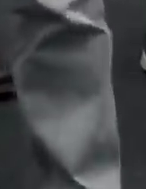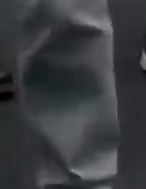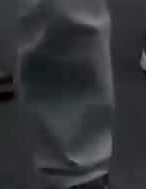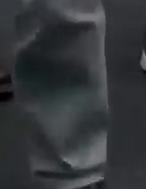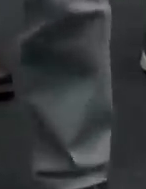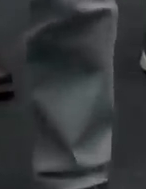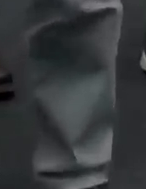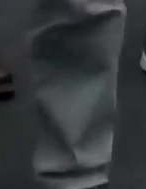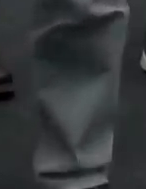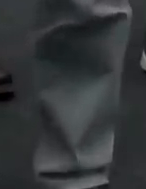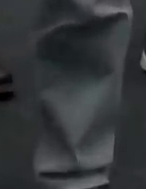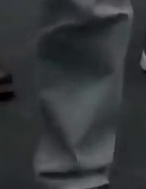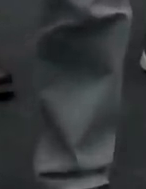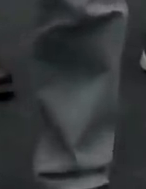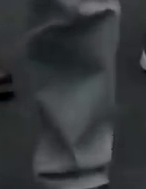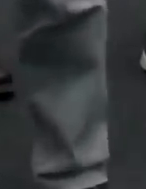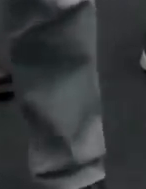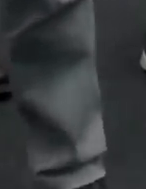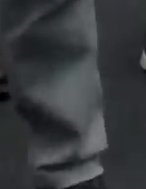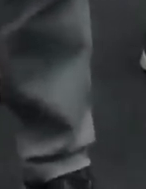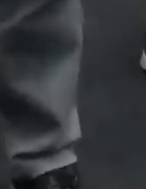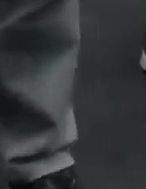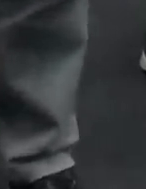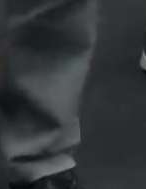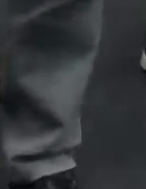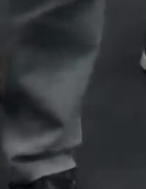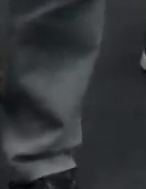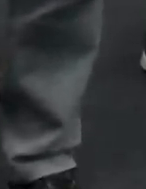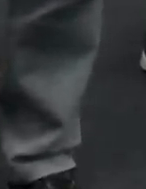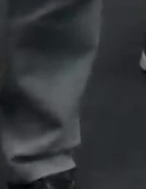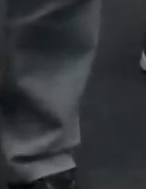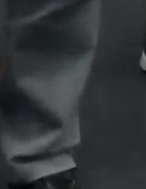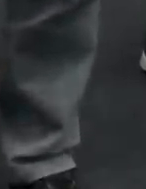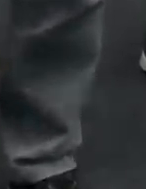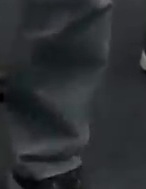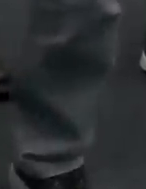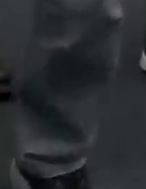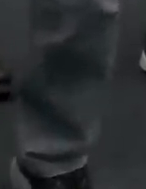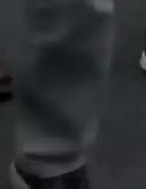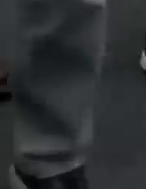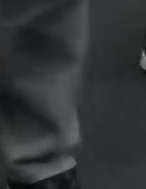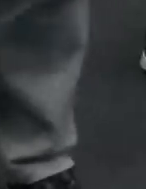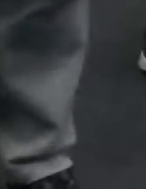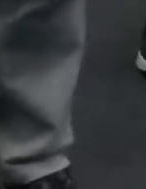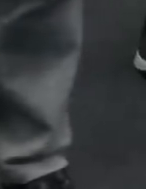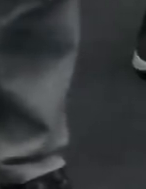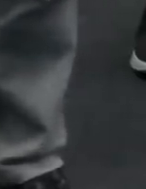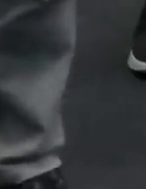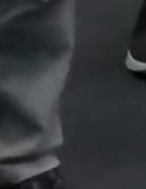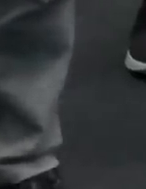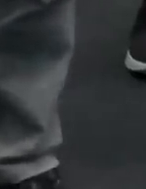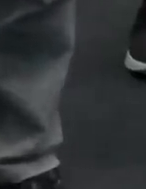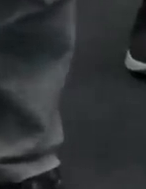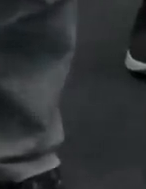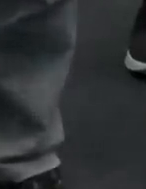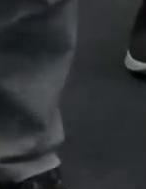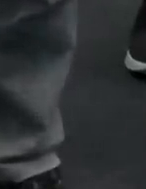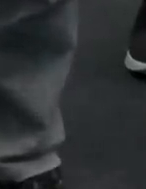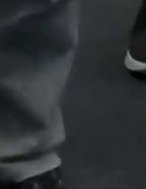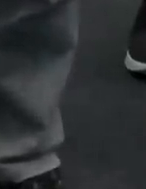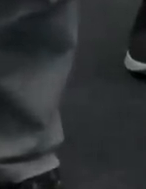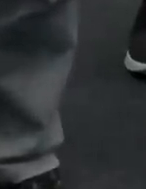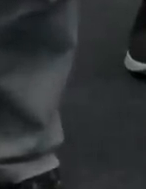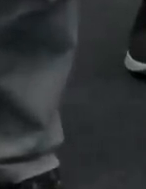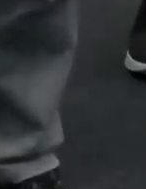pode ser revista então espero que o Parlamento se debrusse e não só convoque só mais audiências públicas não